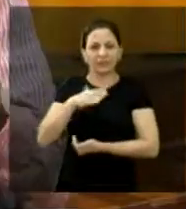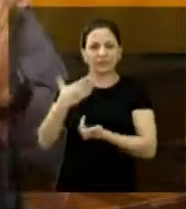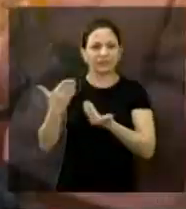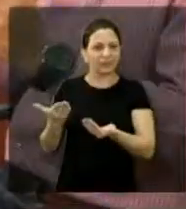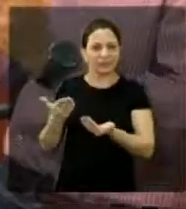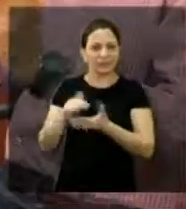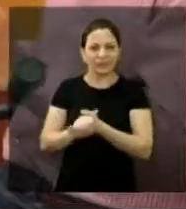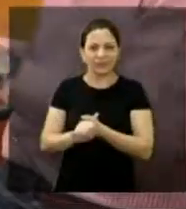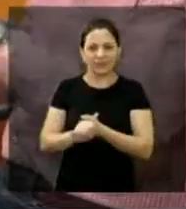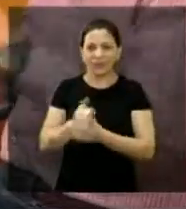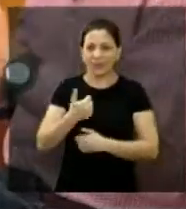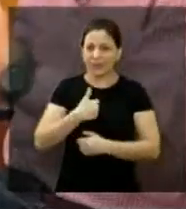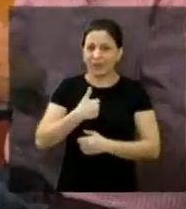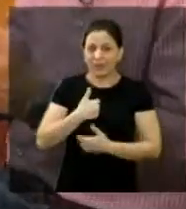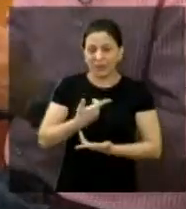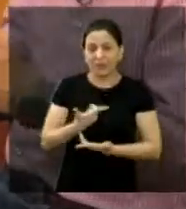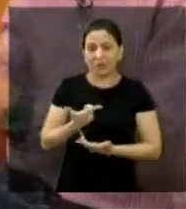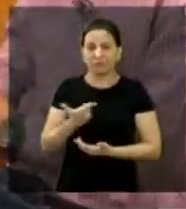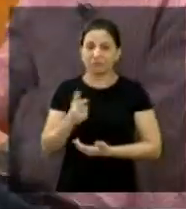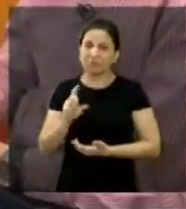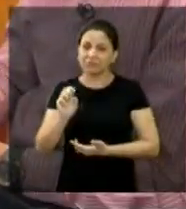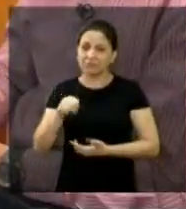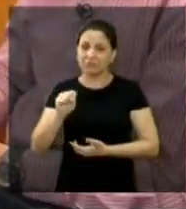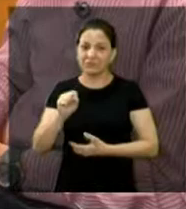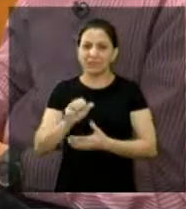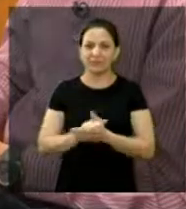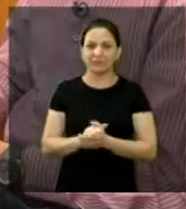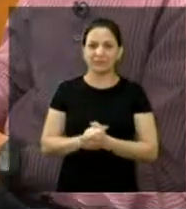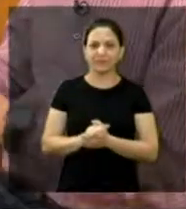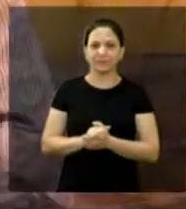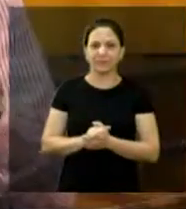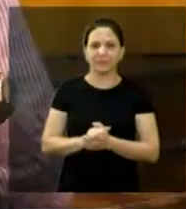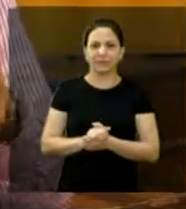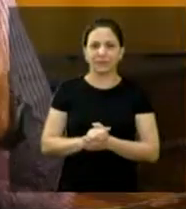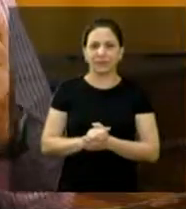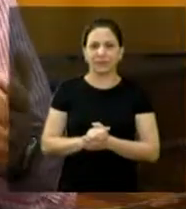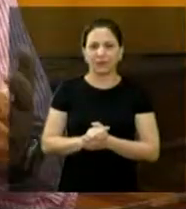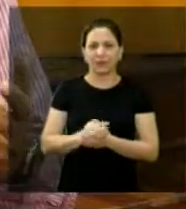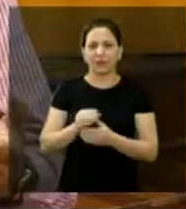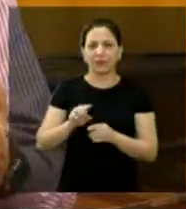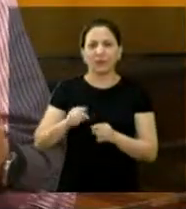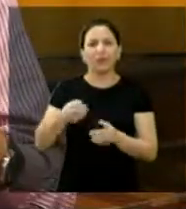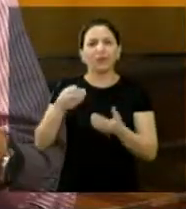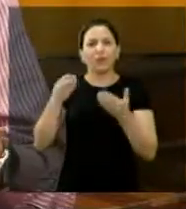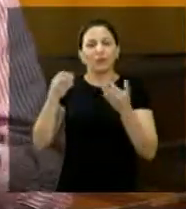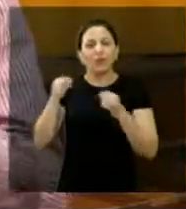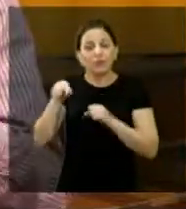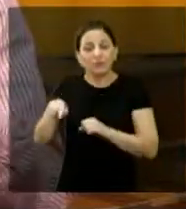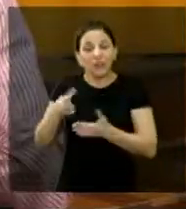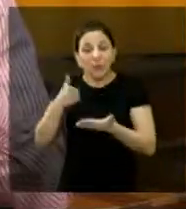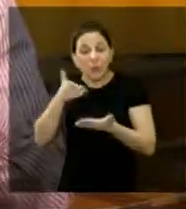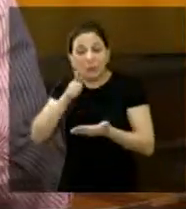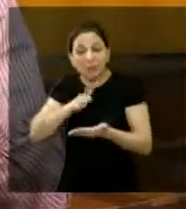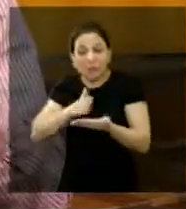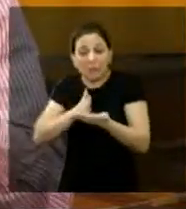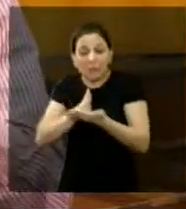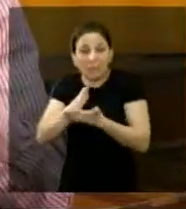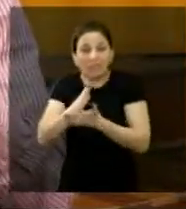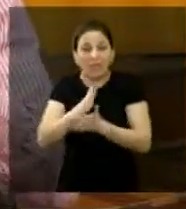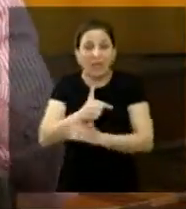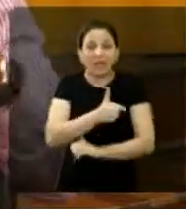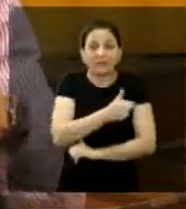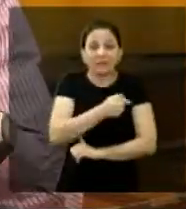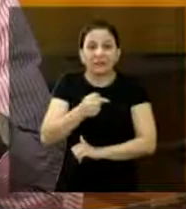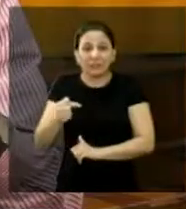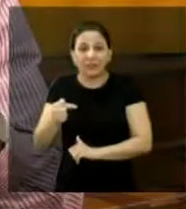mas sou de Colina. Eu sou de Colina. Aí ele falou, mas você passou no teste. A gente ficou procurando a semana